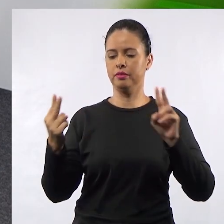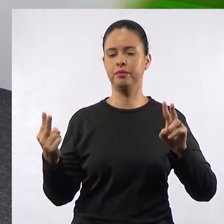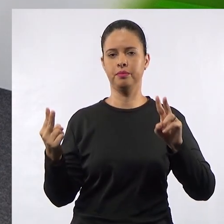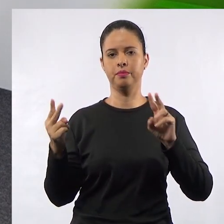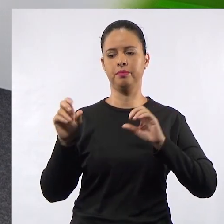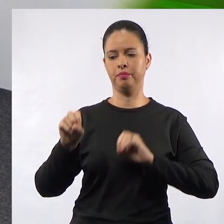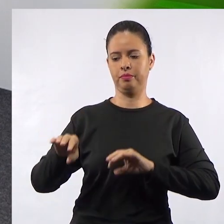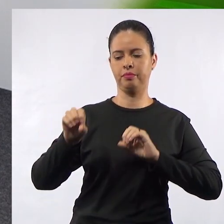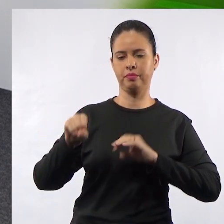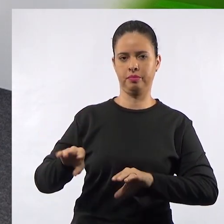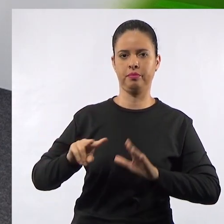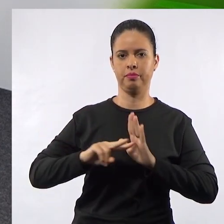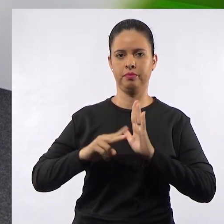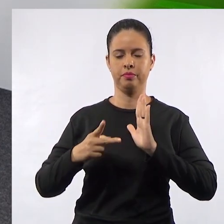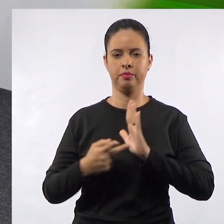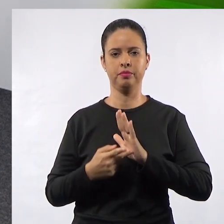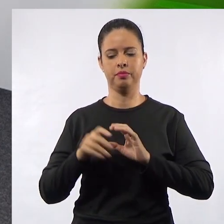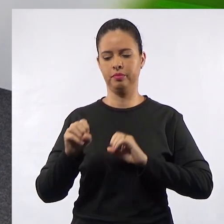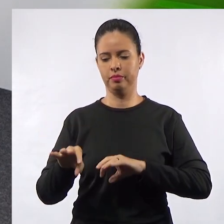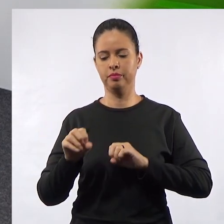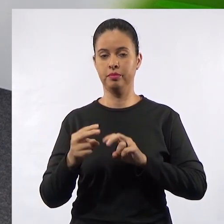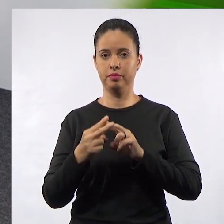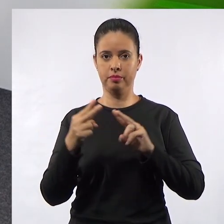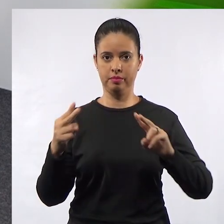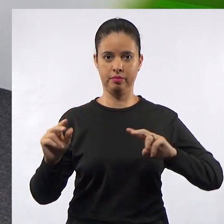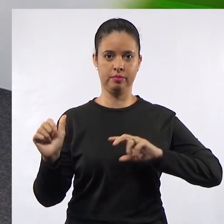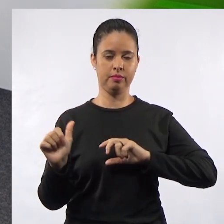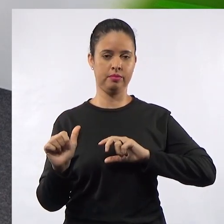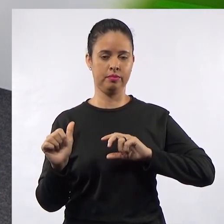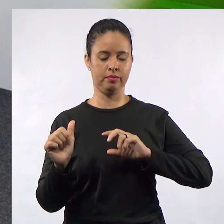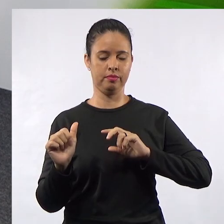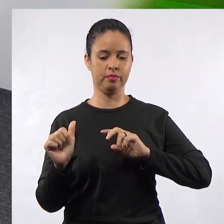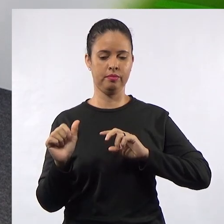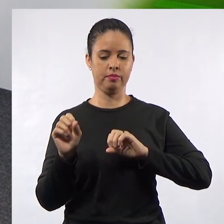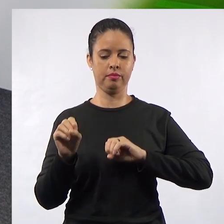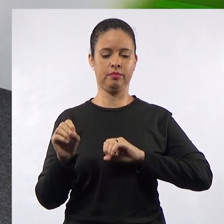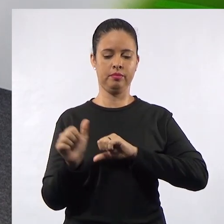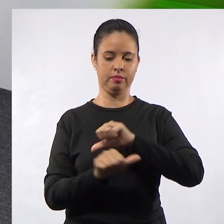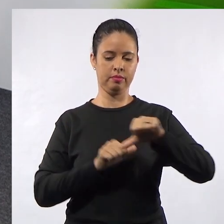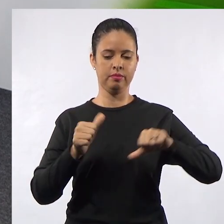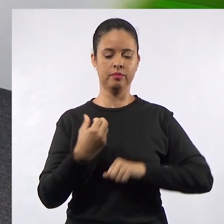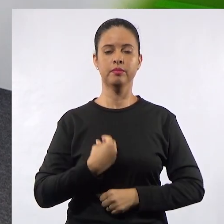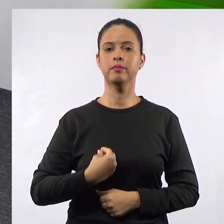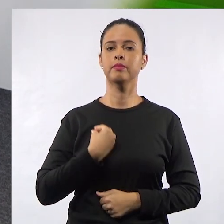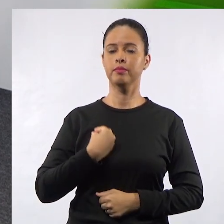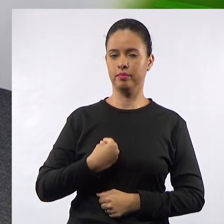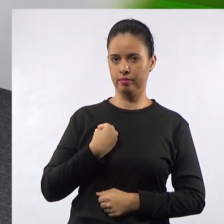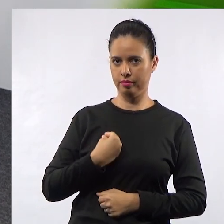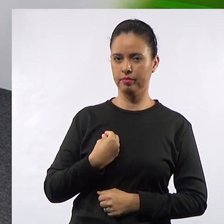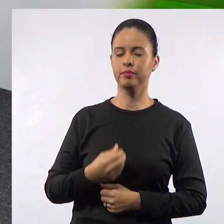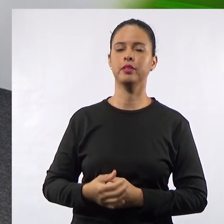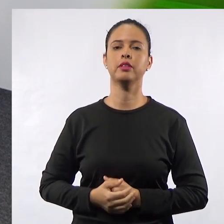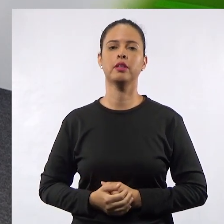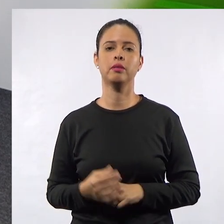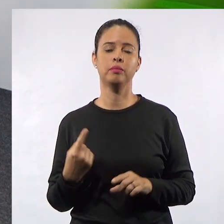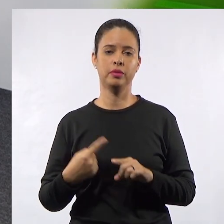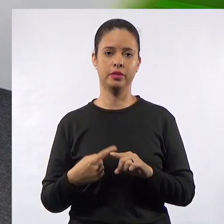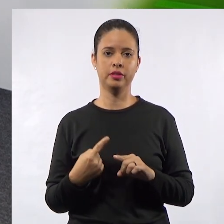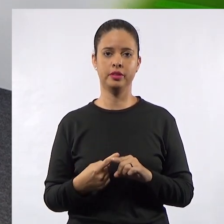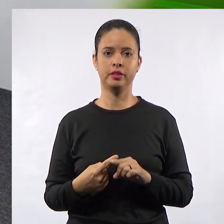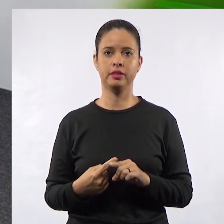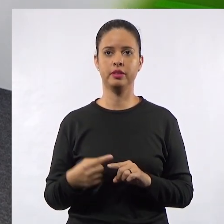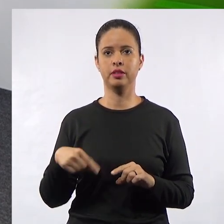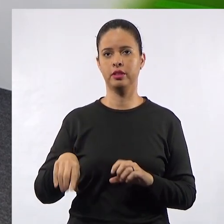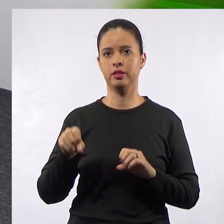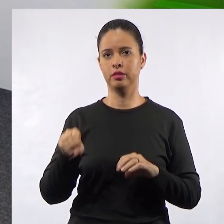EAD, que significa Educação à Distância. Logo abaixo está escrito Mudando Realidades. Sabe por quê?